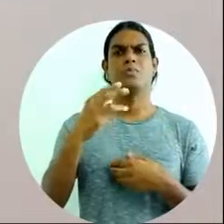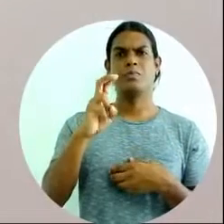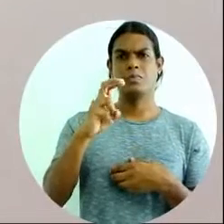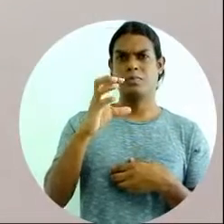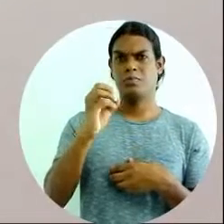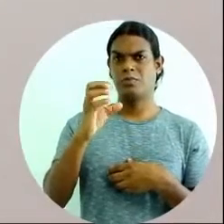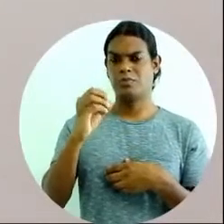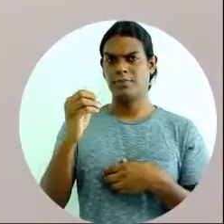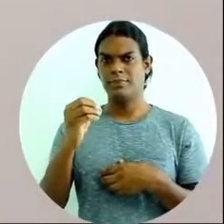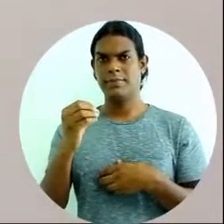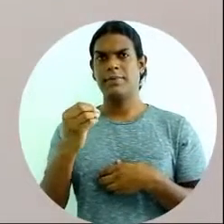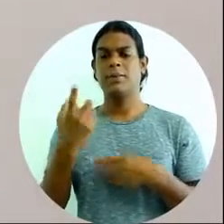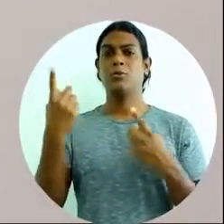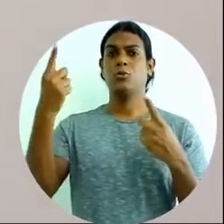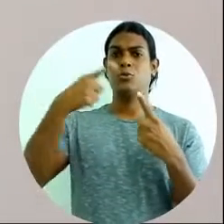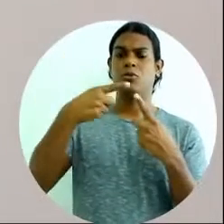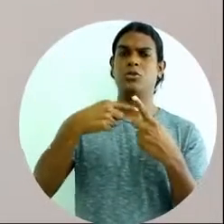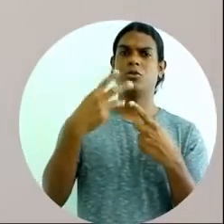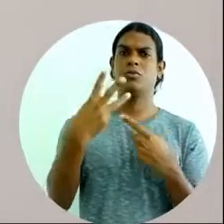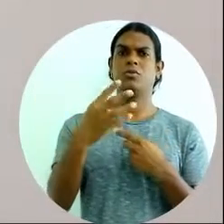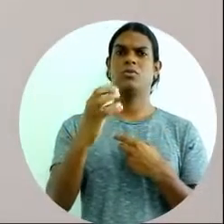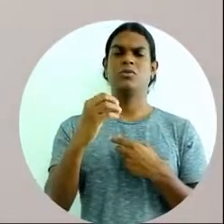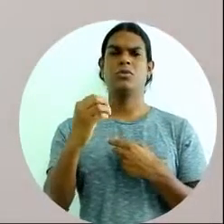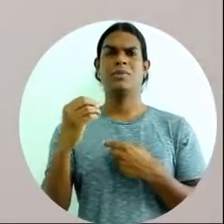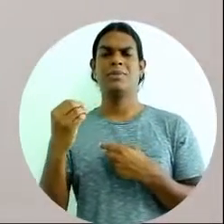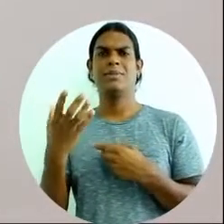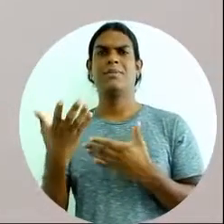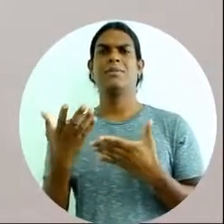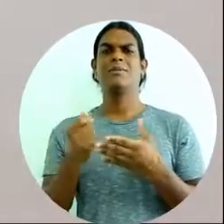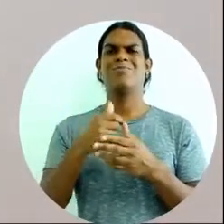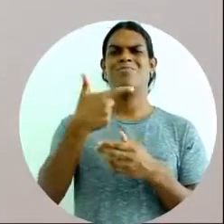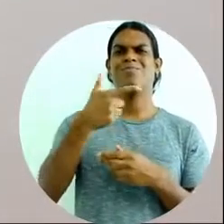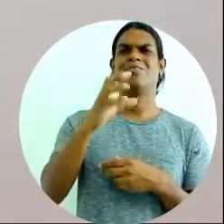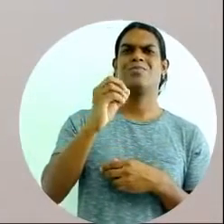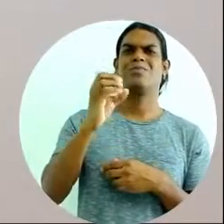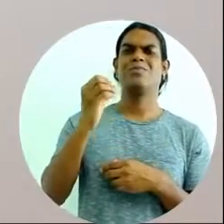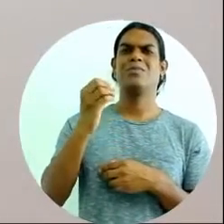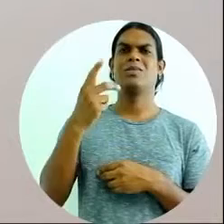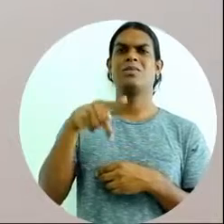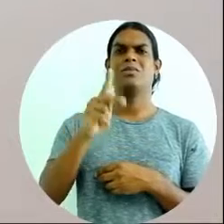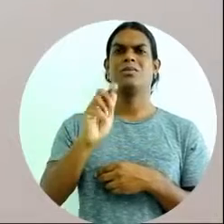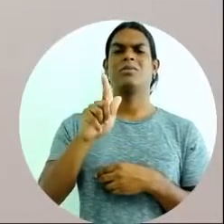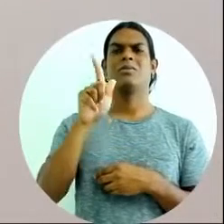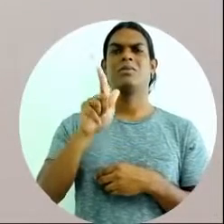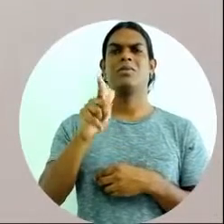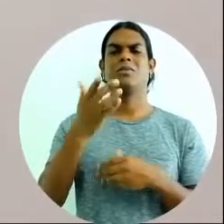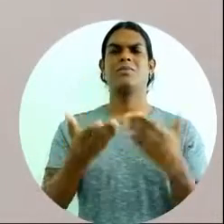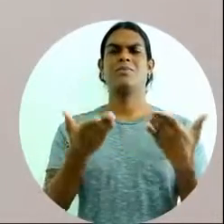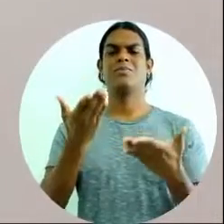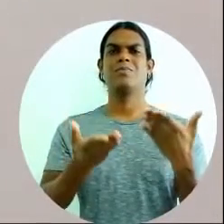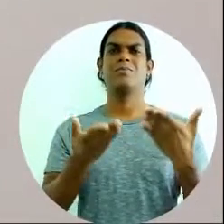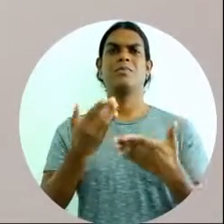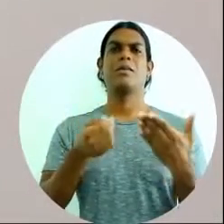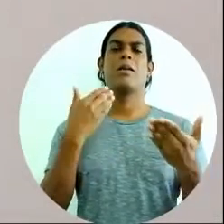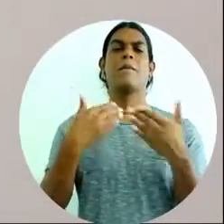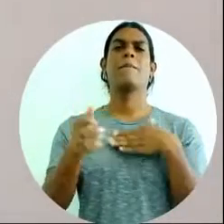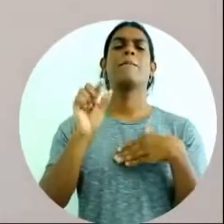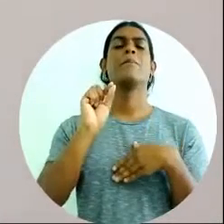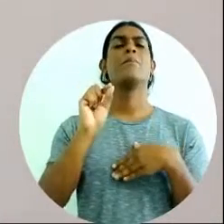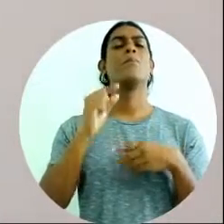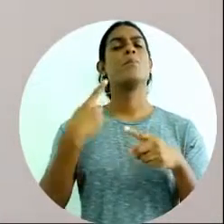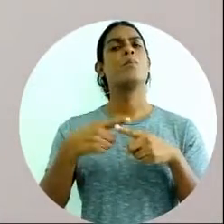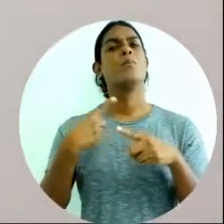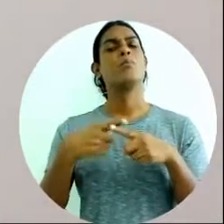meta, 300 quilos como foi realizado. Essa defasagem de 200 quilos, ela ocorreu devido ao